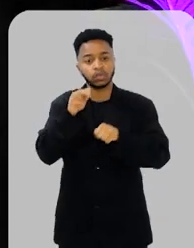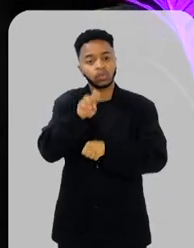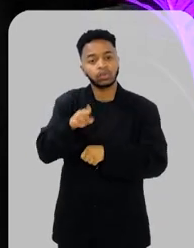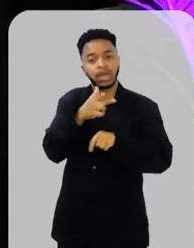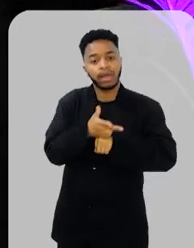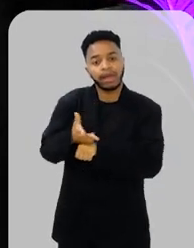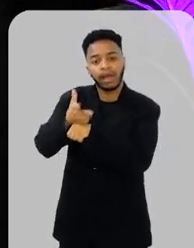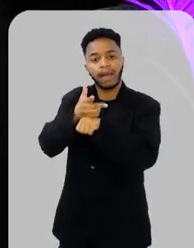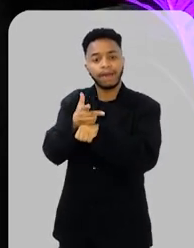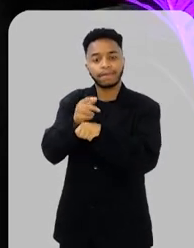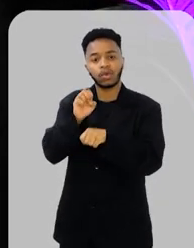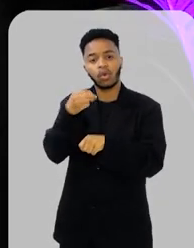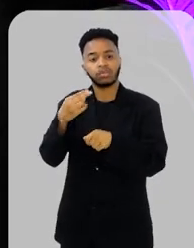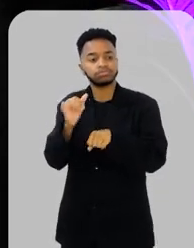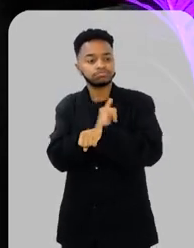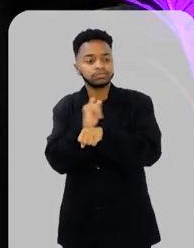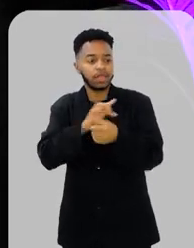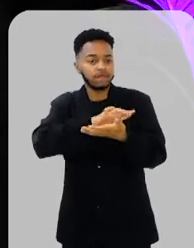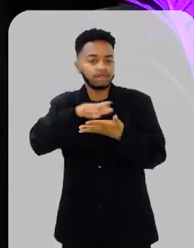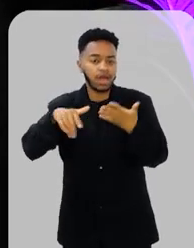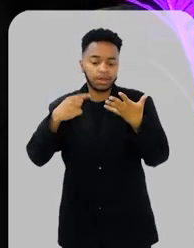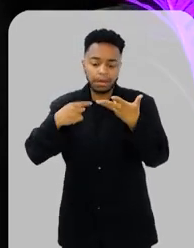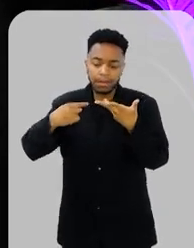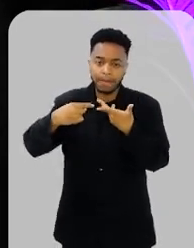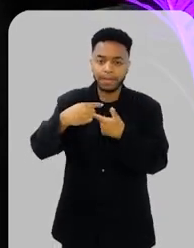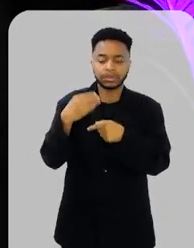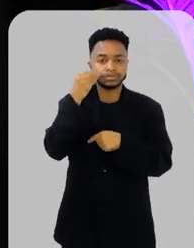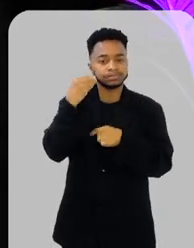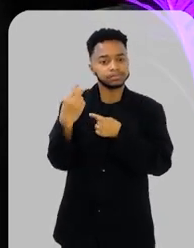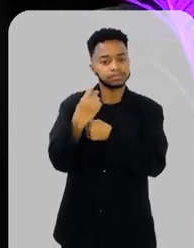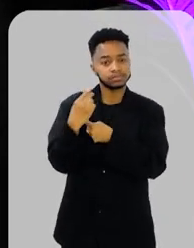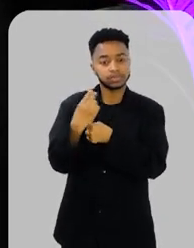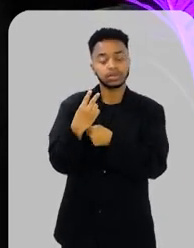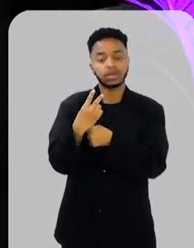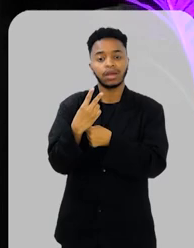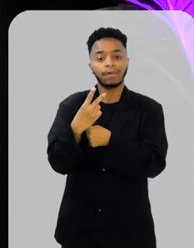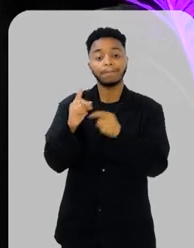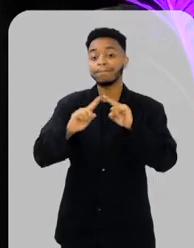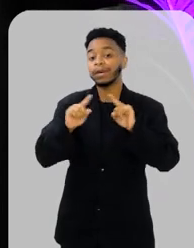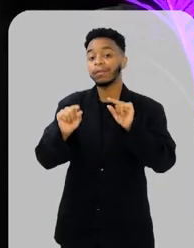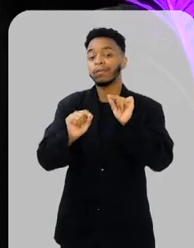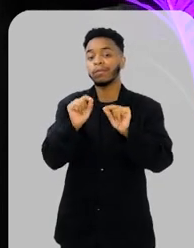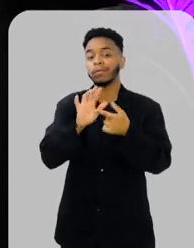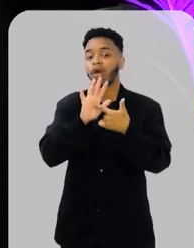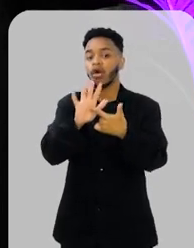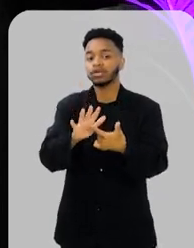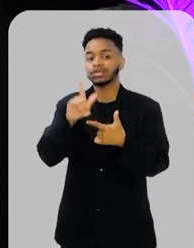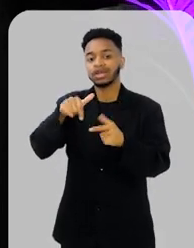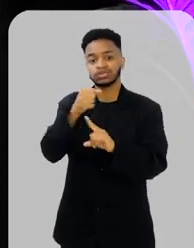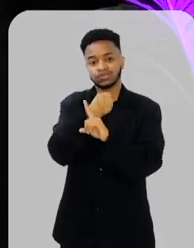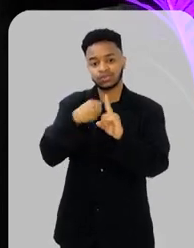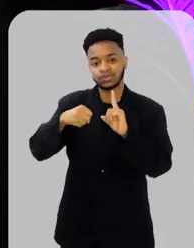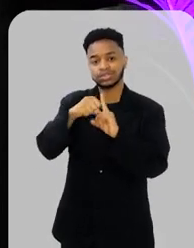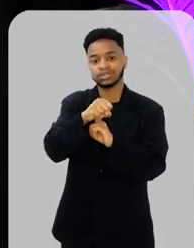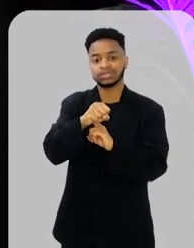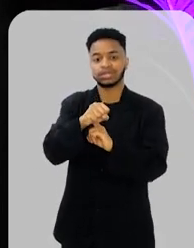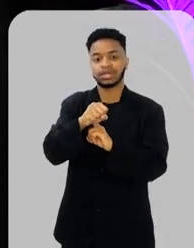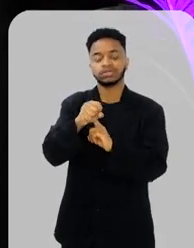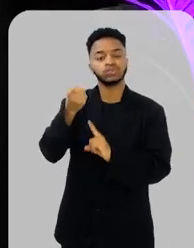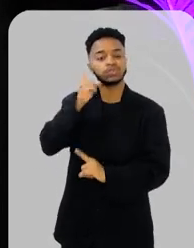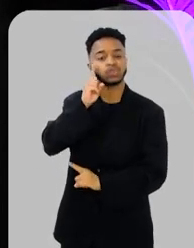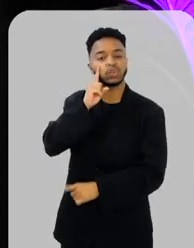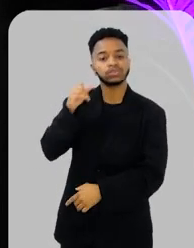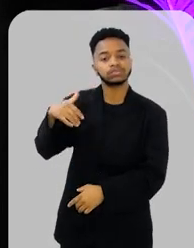que utilizar câmeras, utilizar todo um mecanismo de vigilância, que são justamente o reflexo de